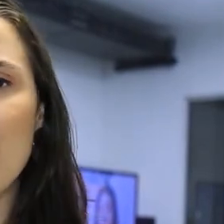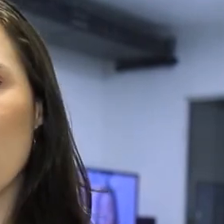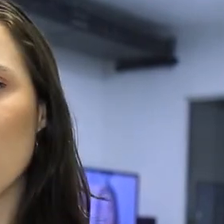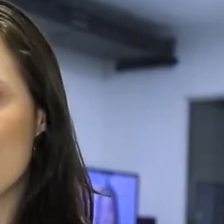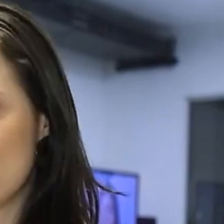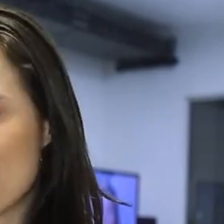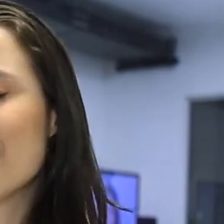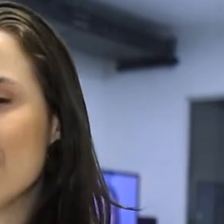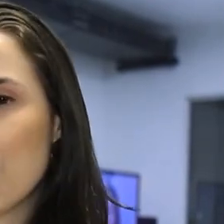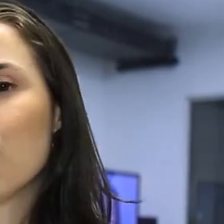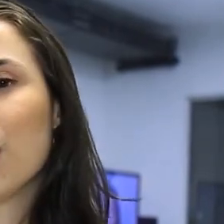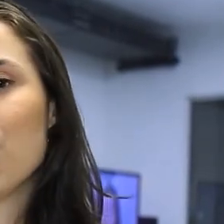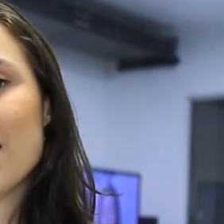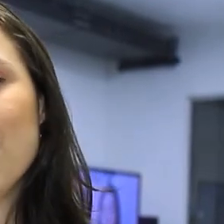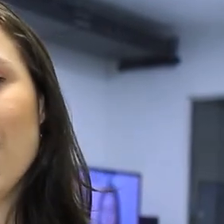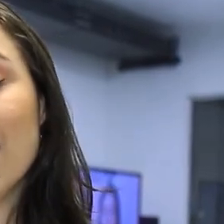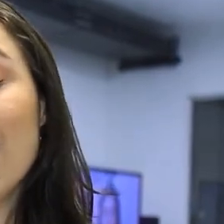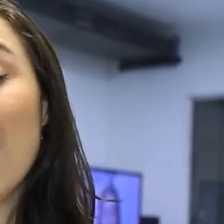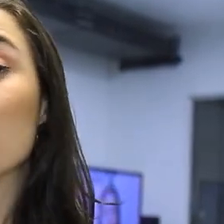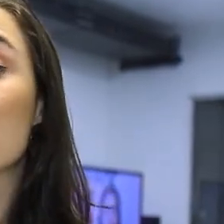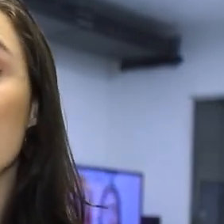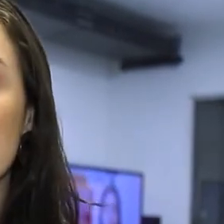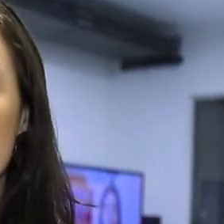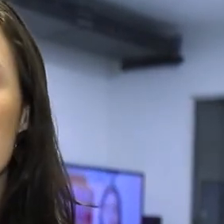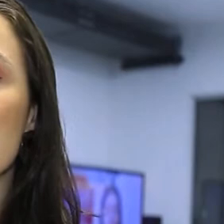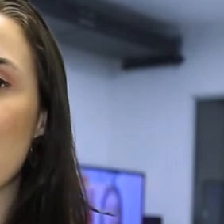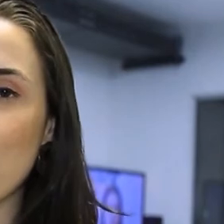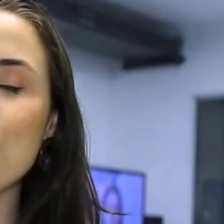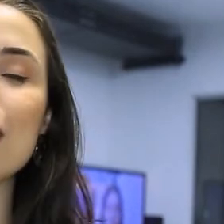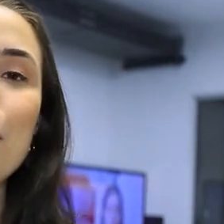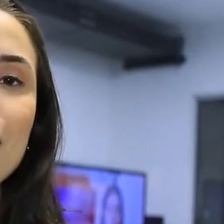comentários. Agora, tá sem tempo durante a semana? Aos